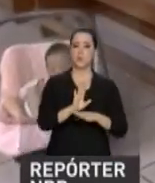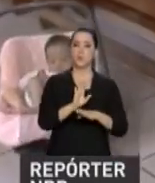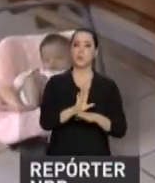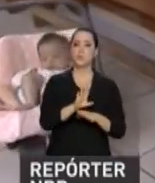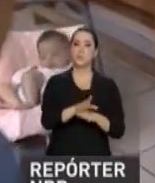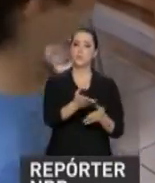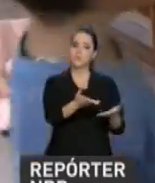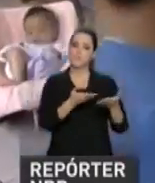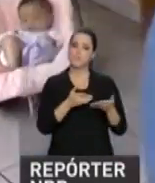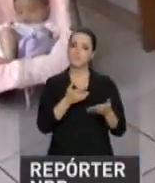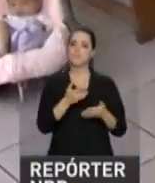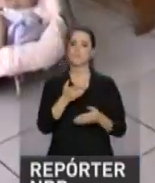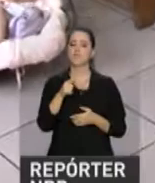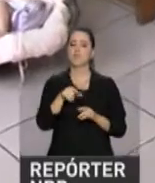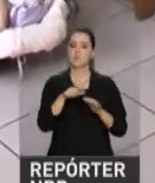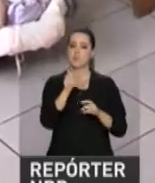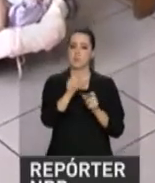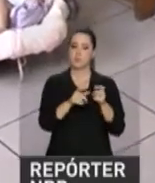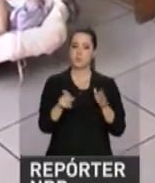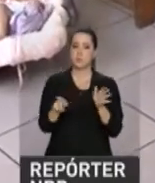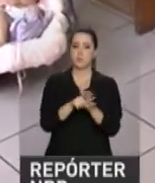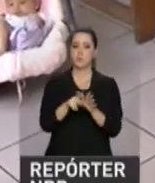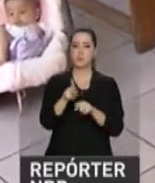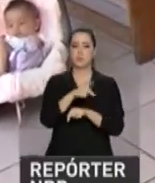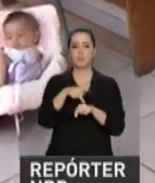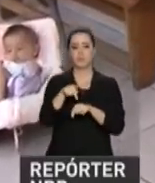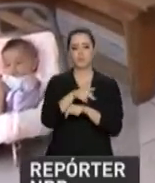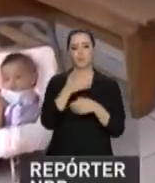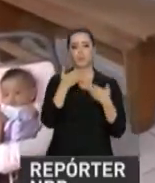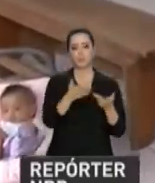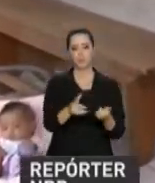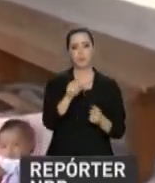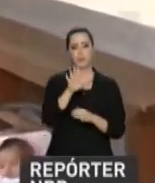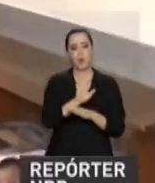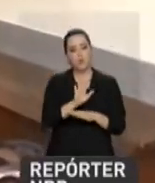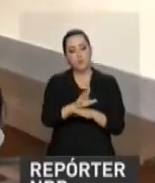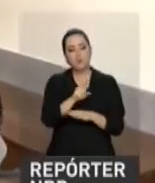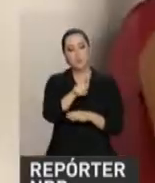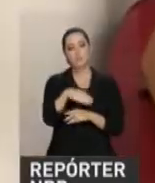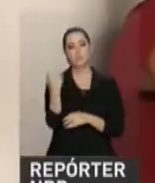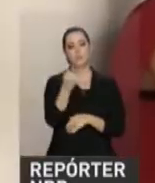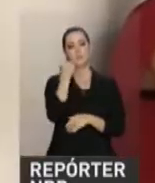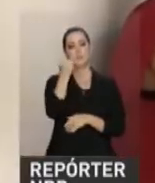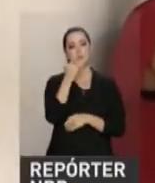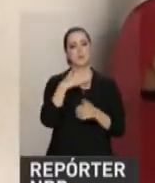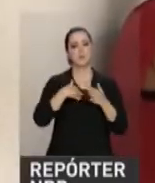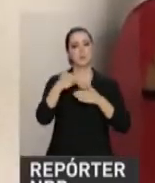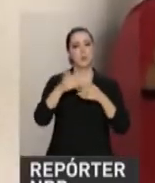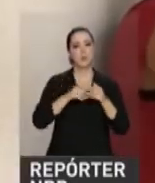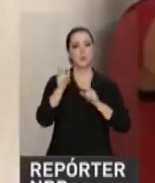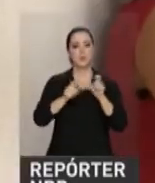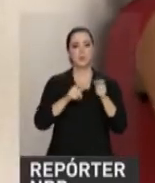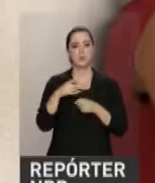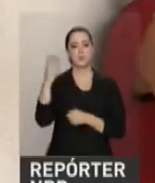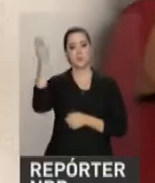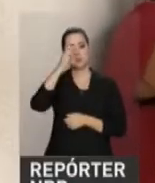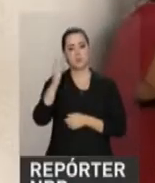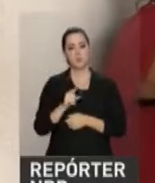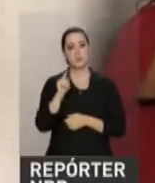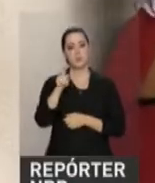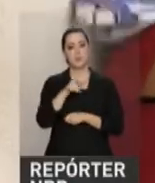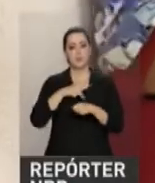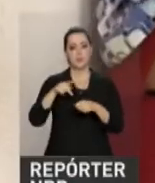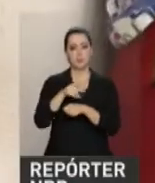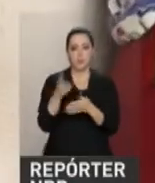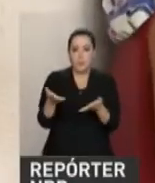a receber os conterrâneos. Eles acreditam que este tipo de amparo é fundamental para qualquer estrangeiro e o Brasil é um